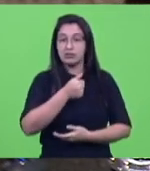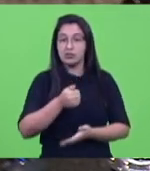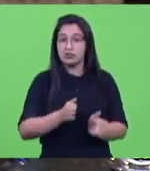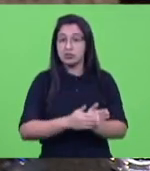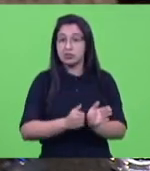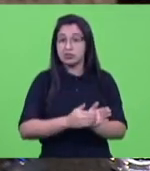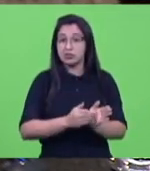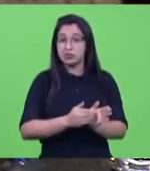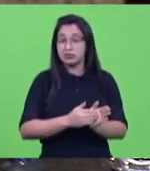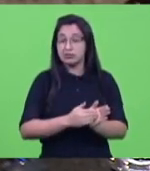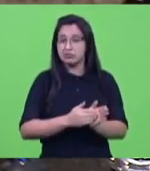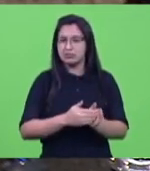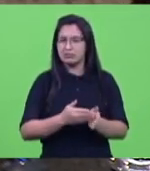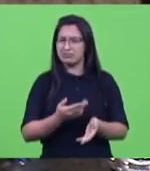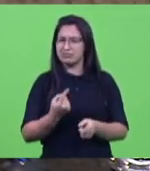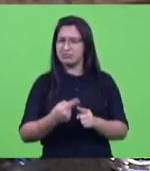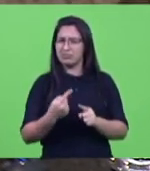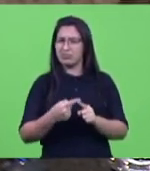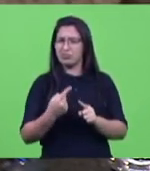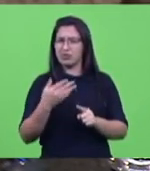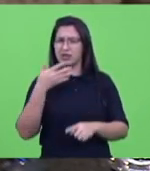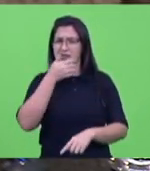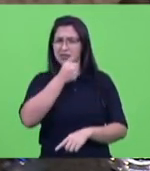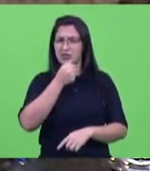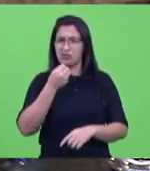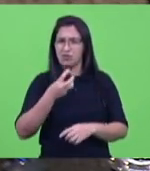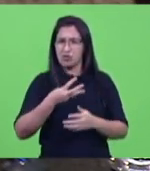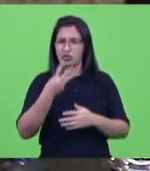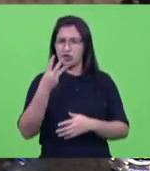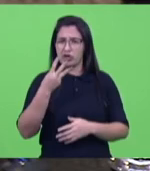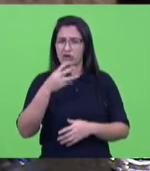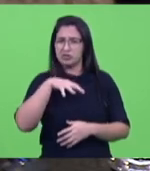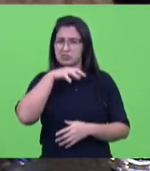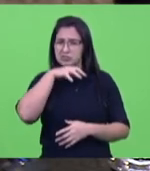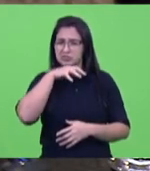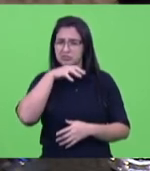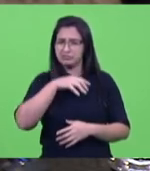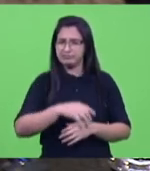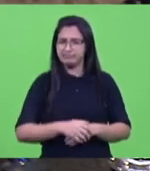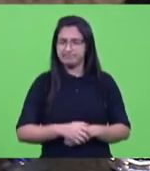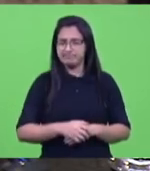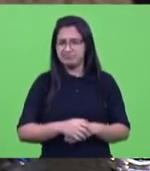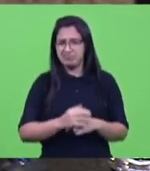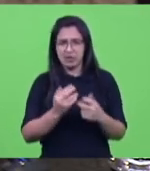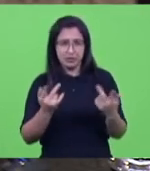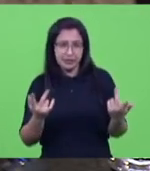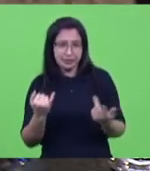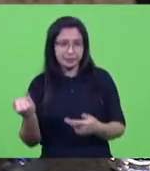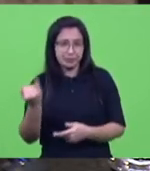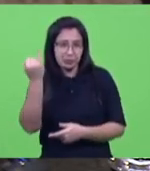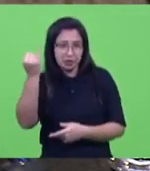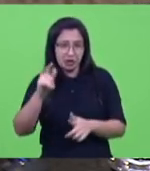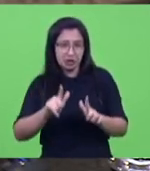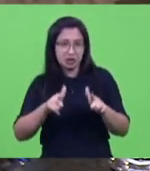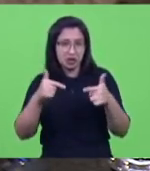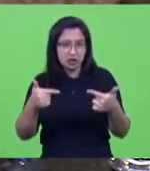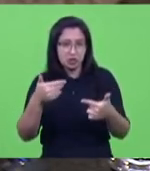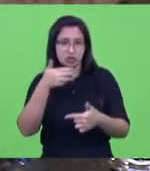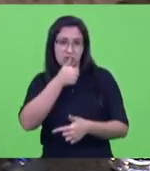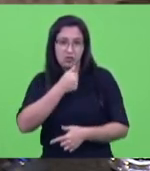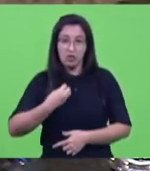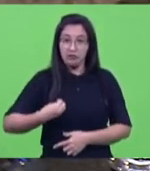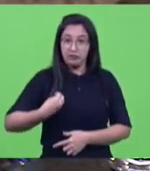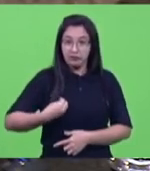tiraram 3 cavalos, estava atolado lá. E aí coisas importantes, ações que realmente salvaram vidas,